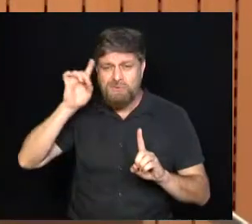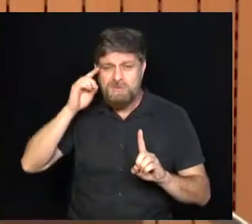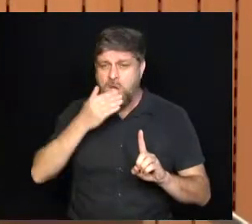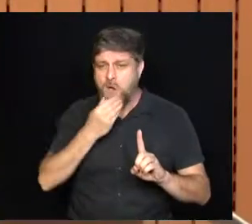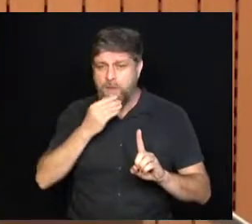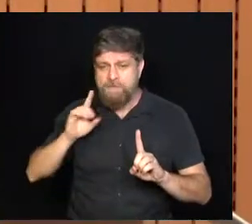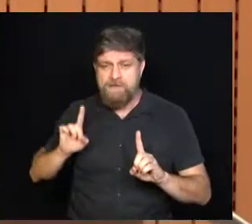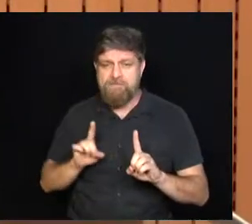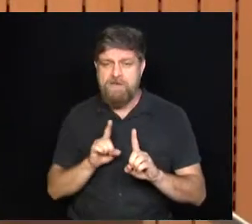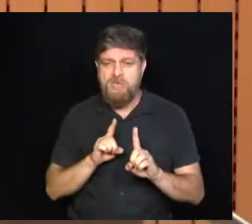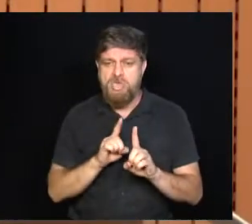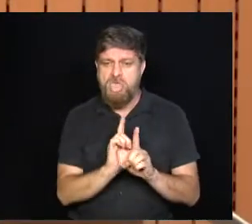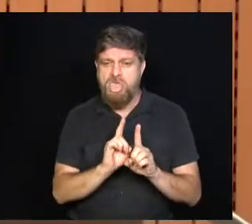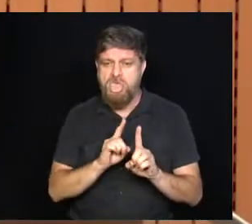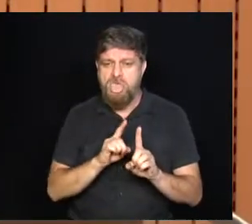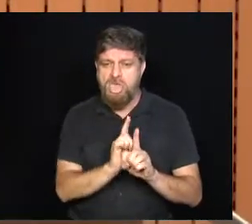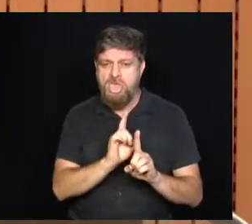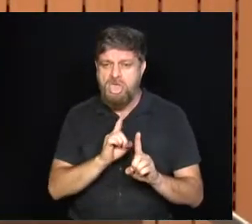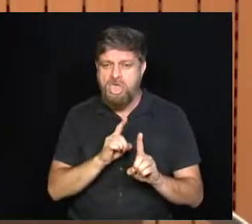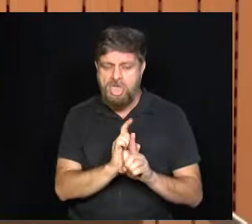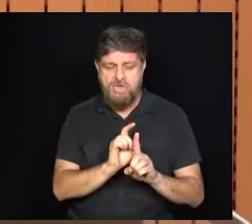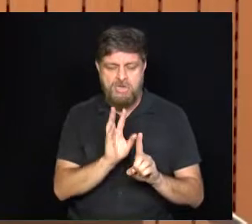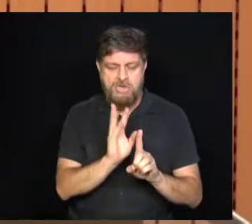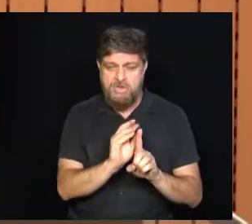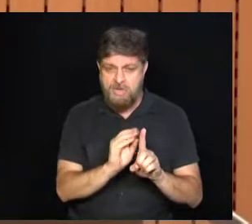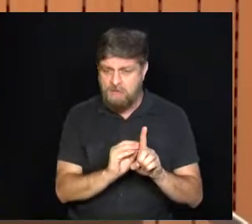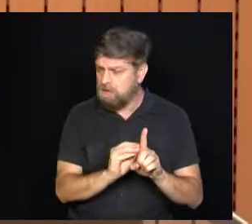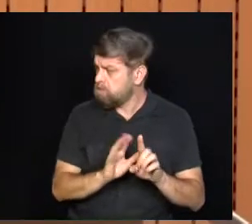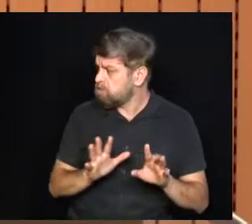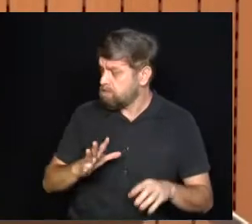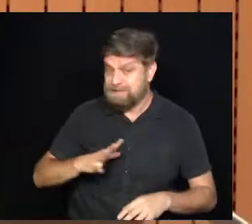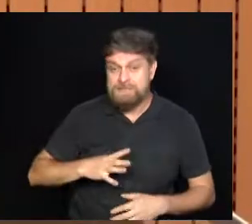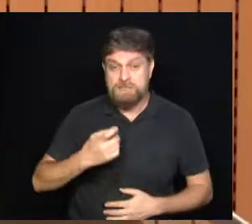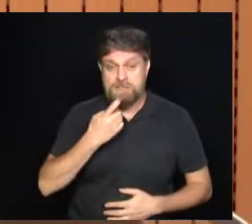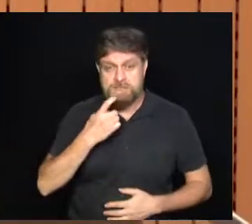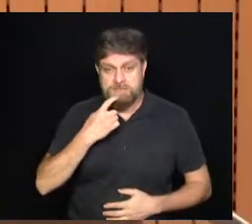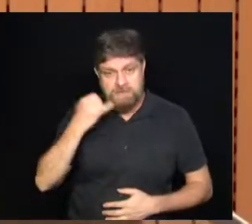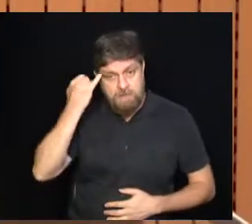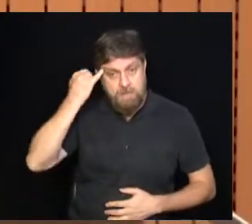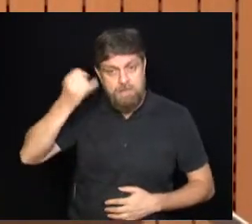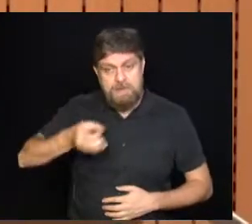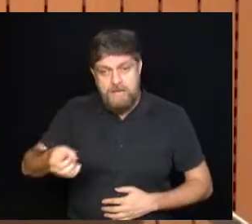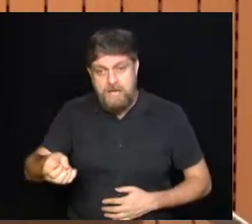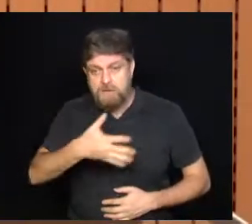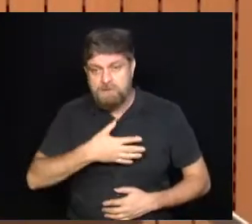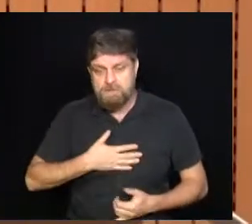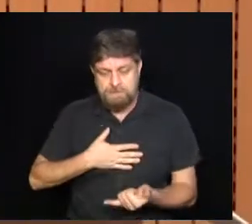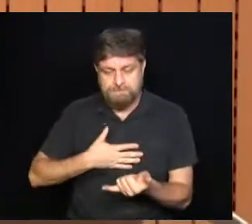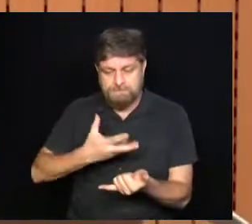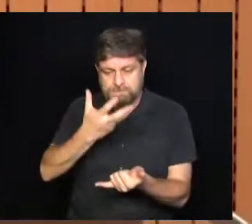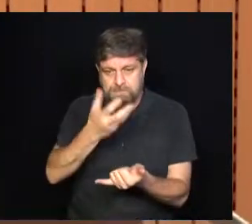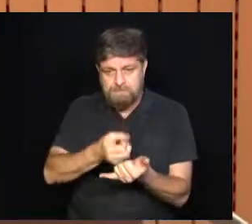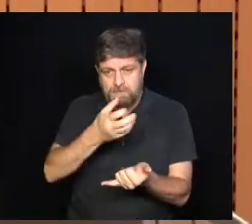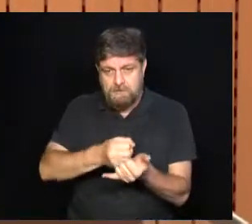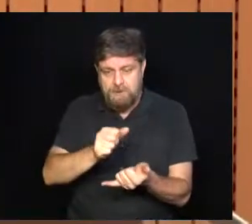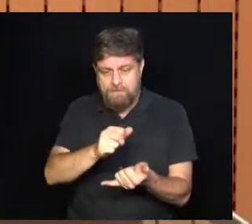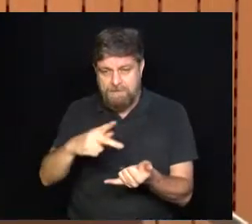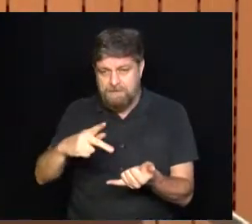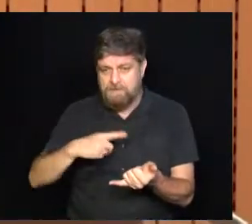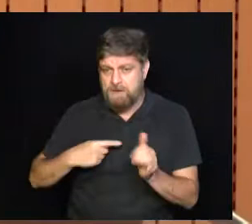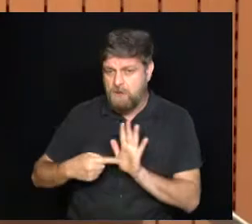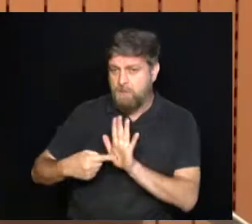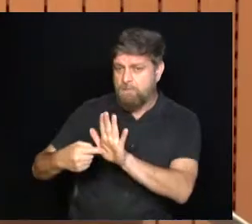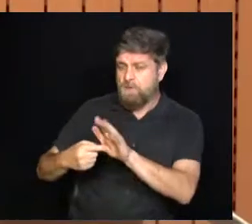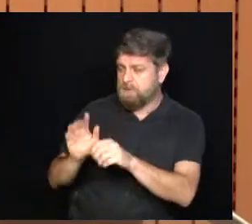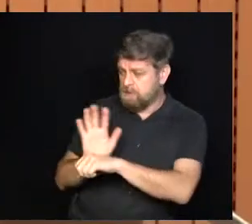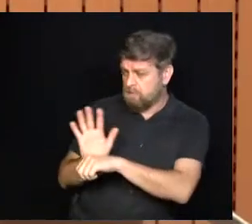dessas mulheres e Campinas inovou, inclusive, com esse aplicativo. Eu vou pedir, Laís, para você passar o